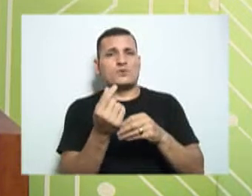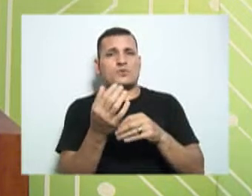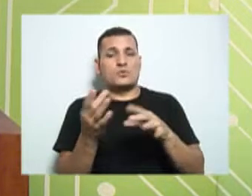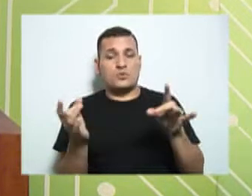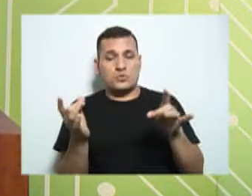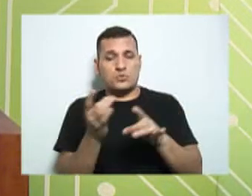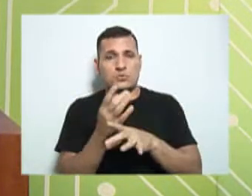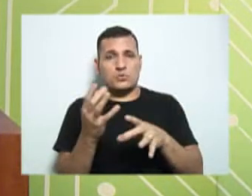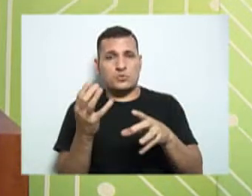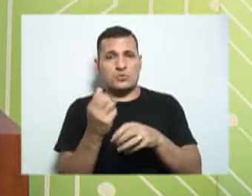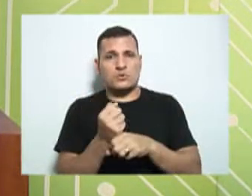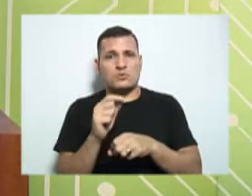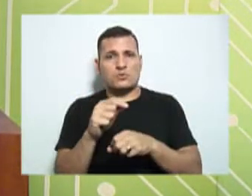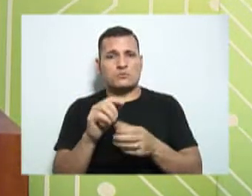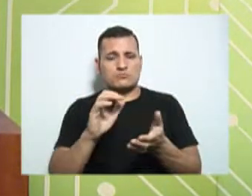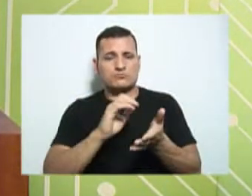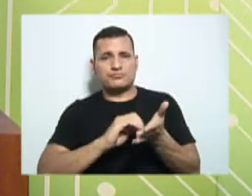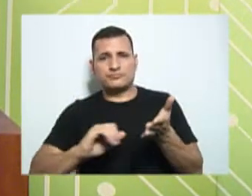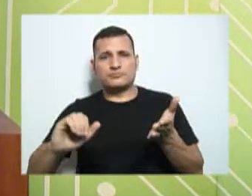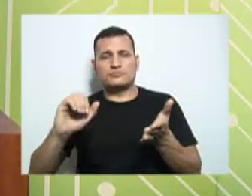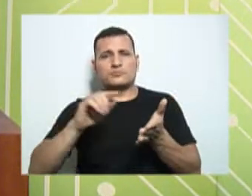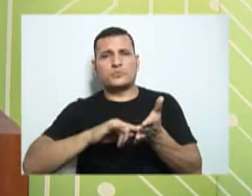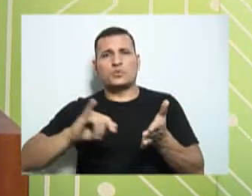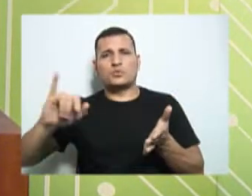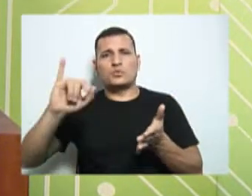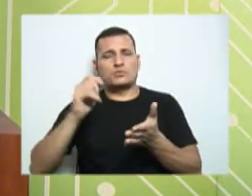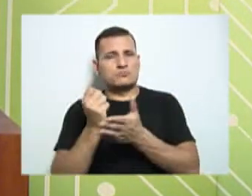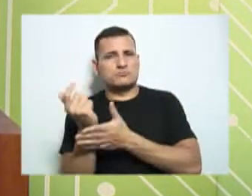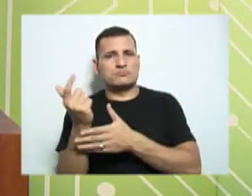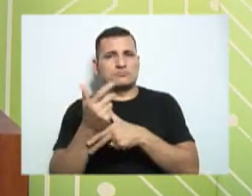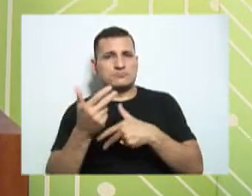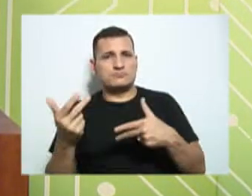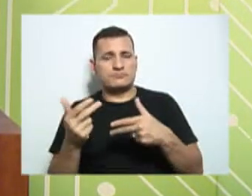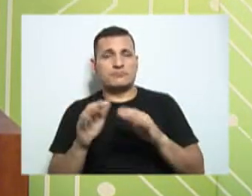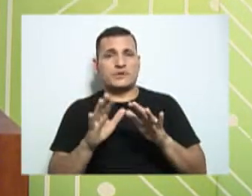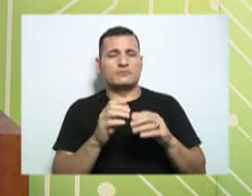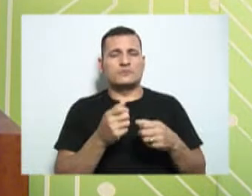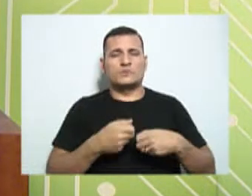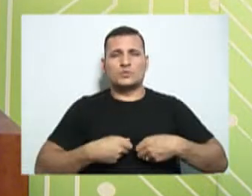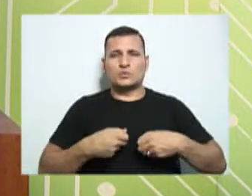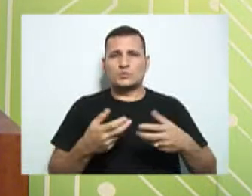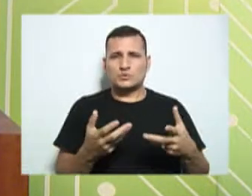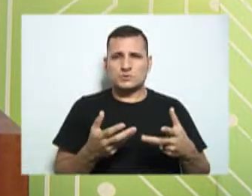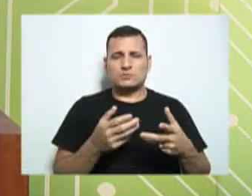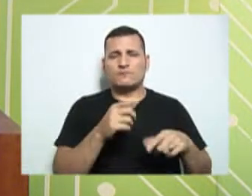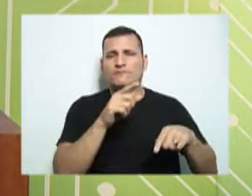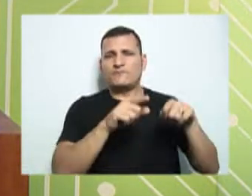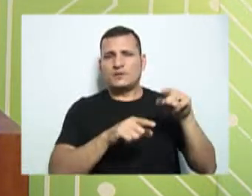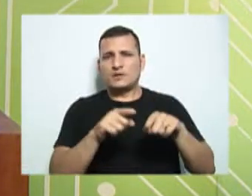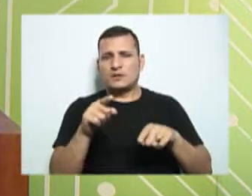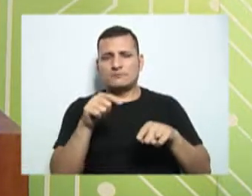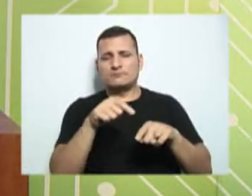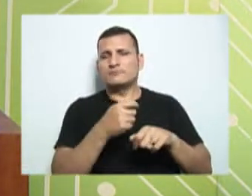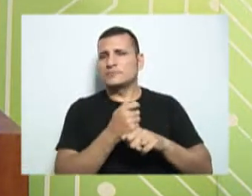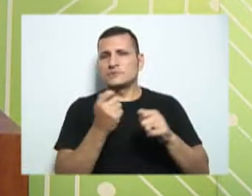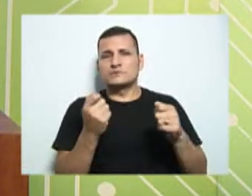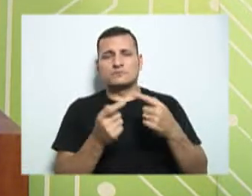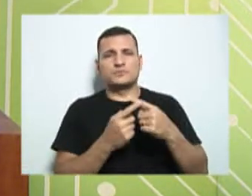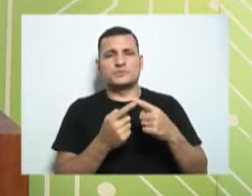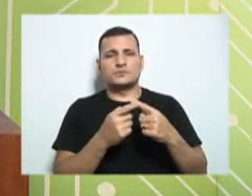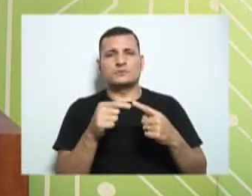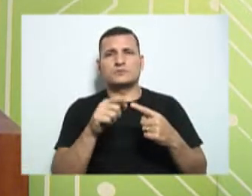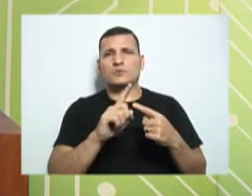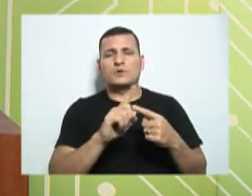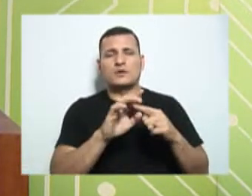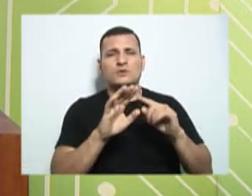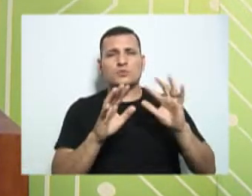quê? A questão dos impostos, a questão de tributação. Já com o custeio variável, não é possível fazer isso, porque não se agregam todos os custos, e